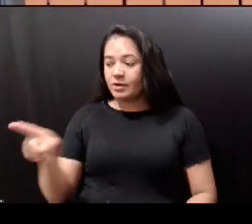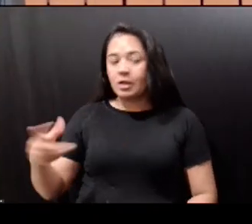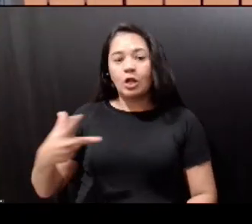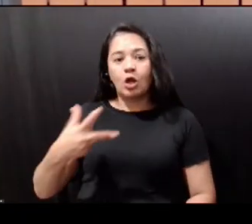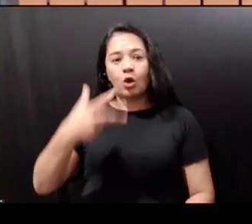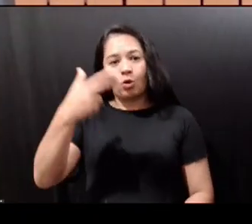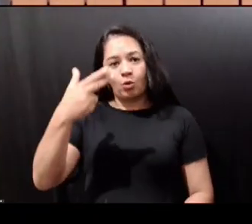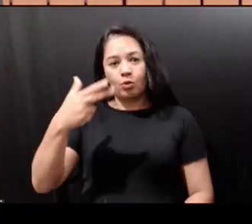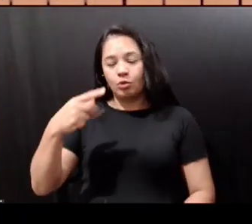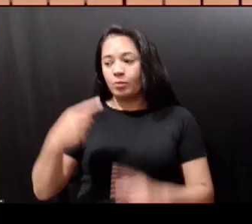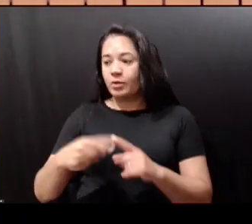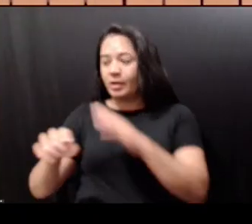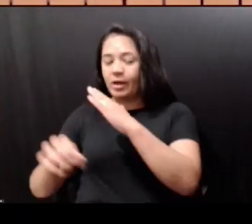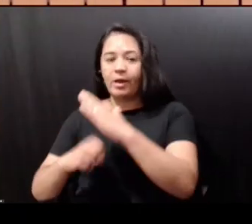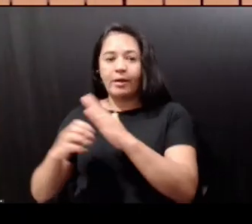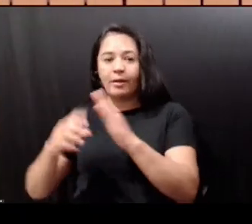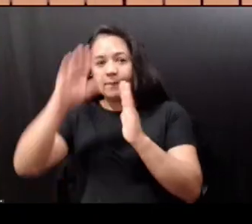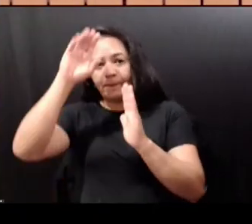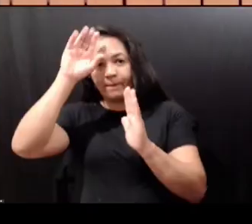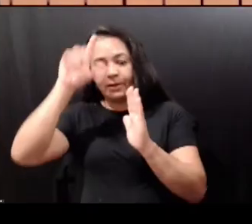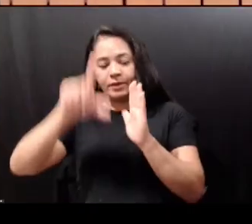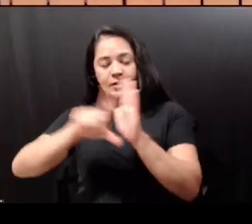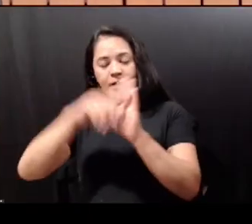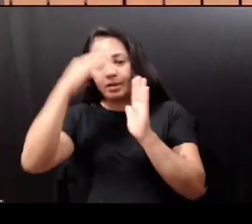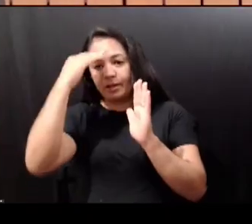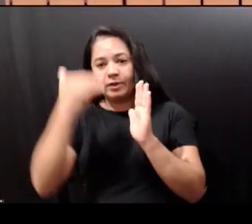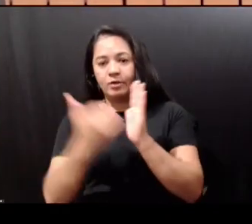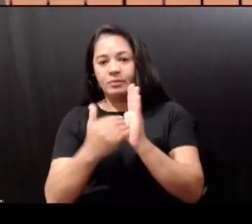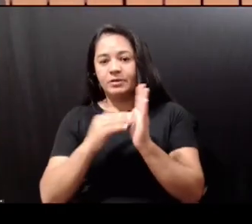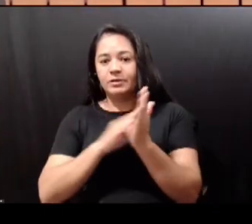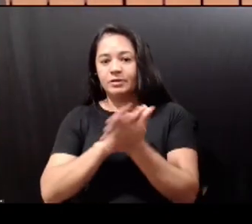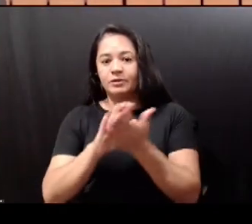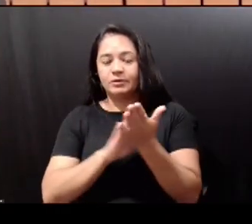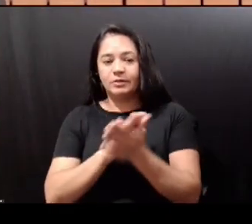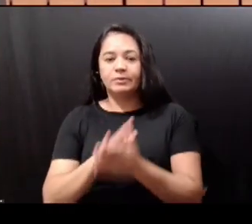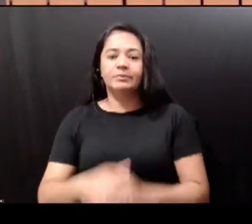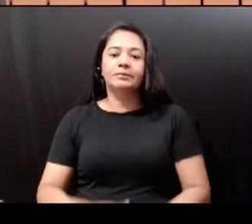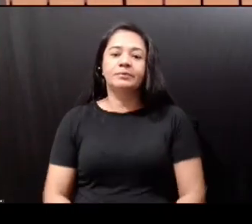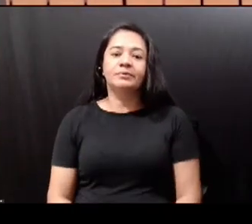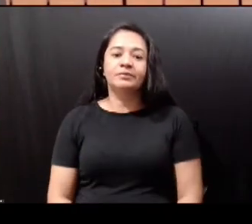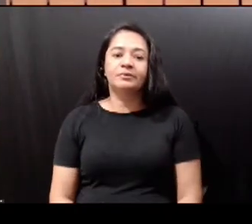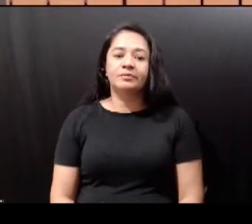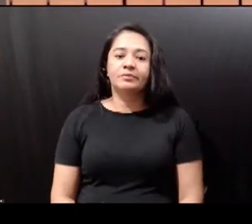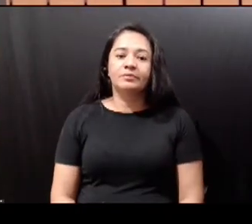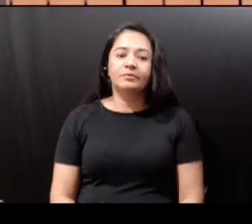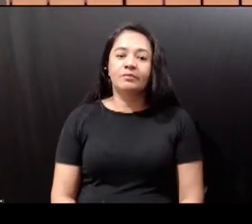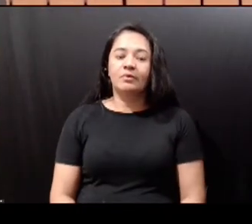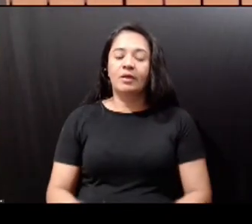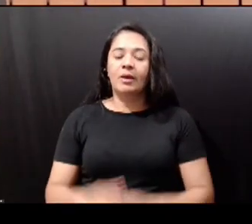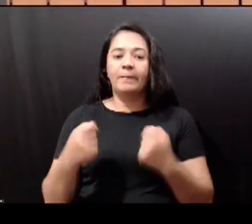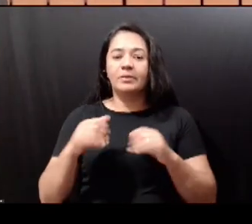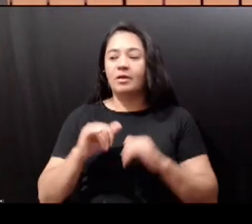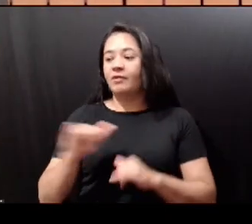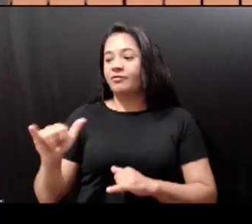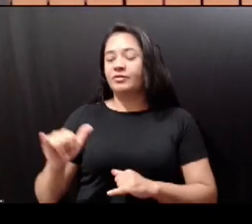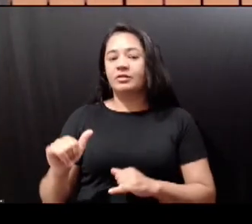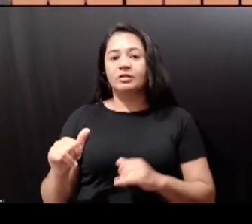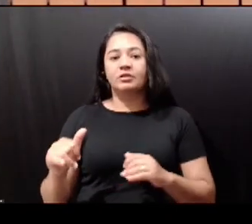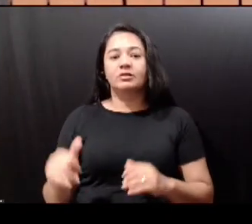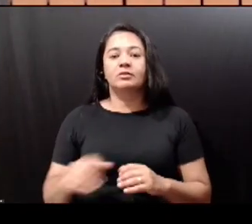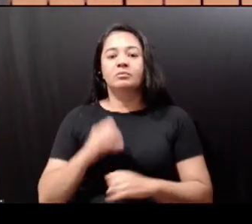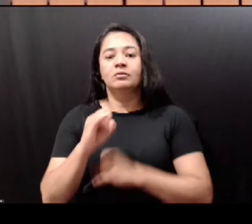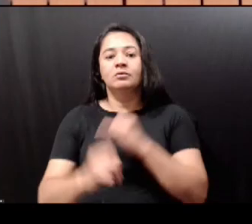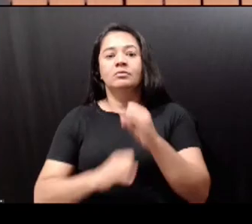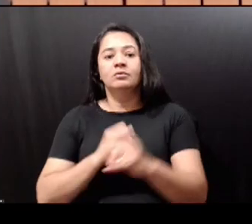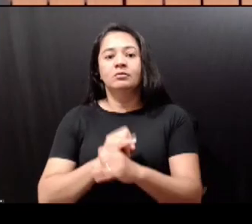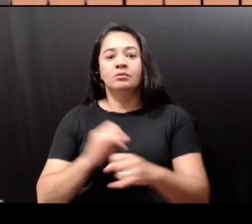a presente lei através da documentação comprobatória, o registro da comunicação da empresa pelos canais digitais e